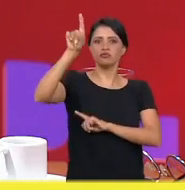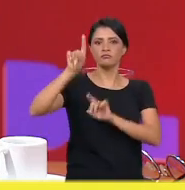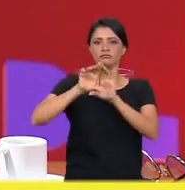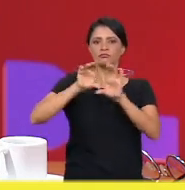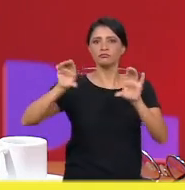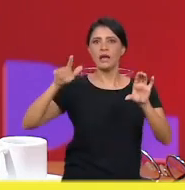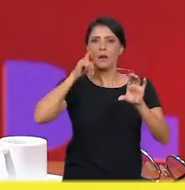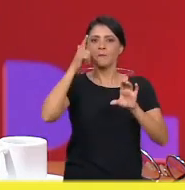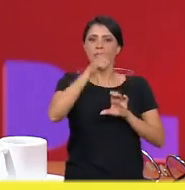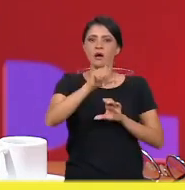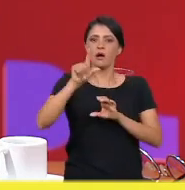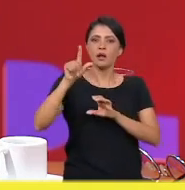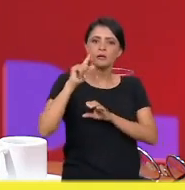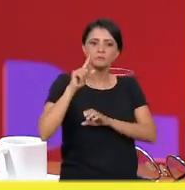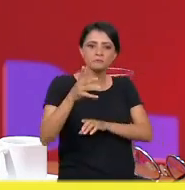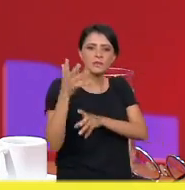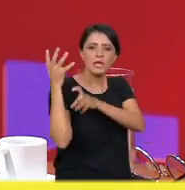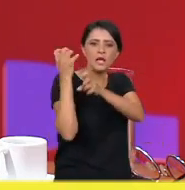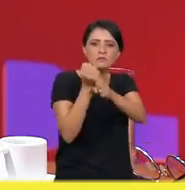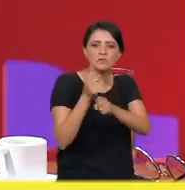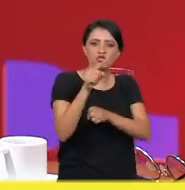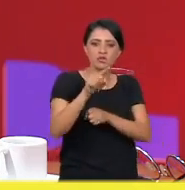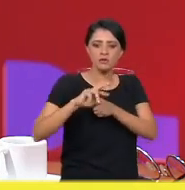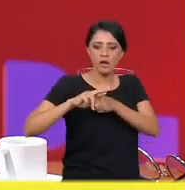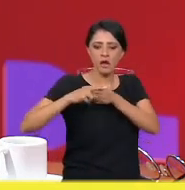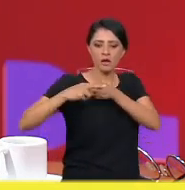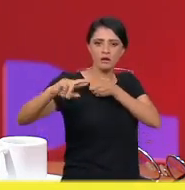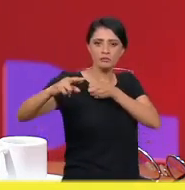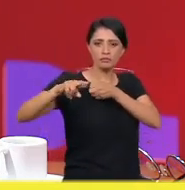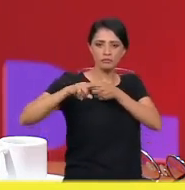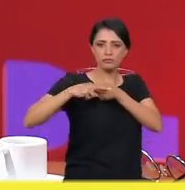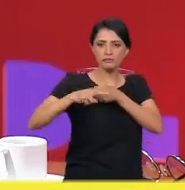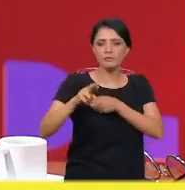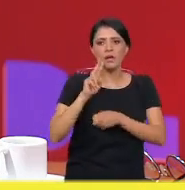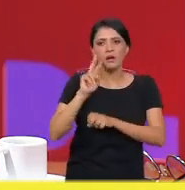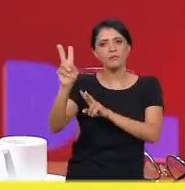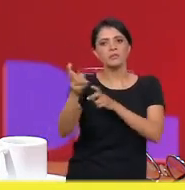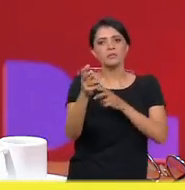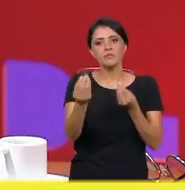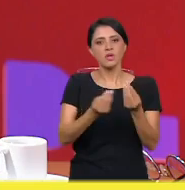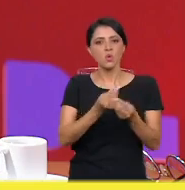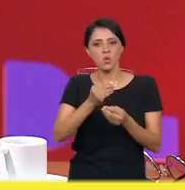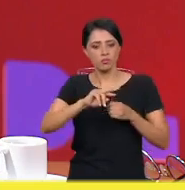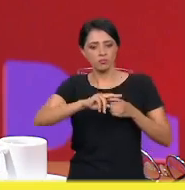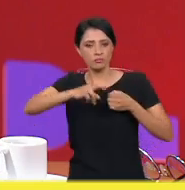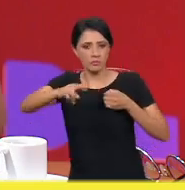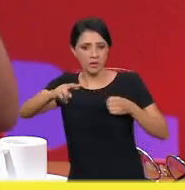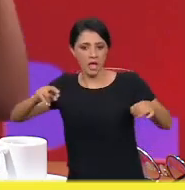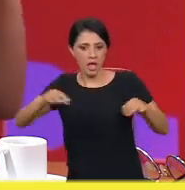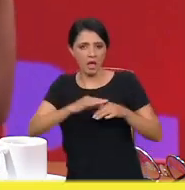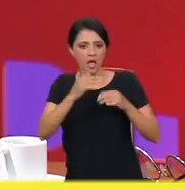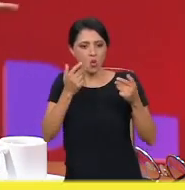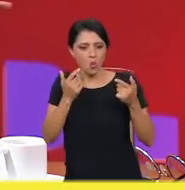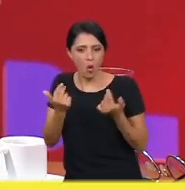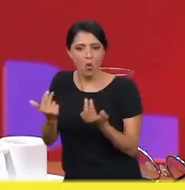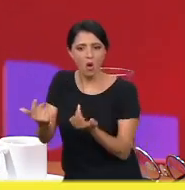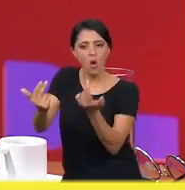essa radiação e nós conseguimos perceber, por exemplo, que ela não é totalmente